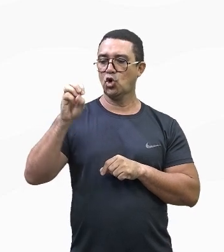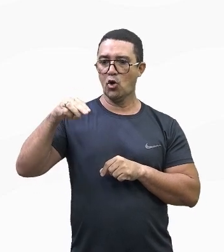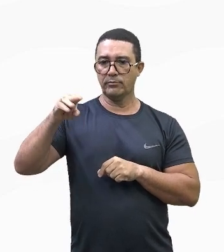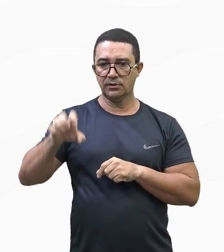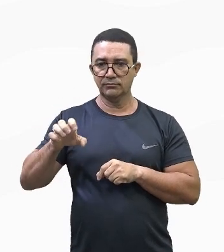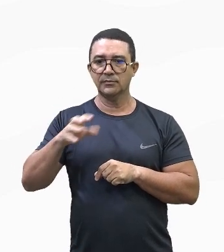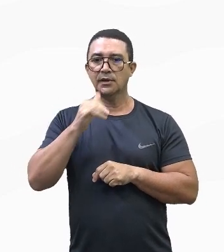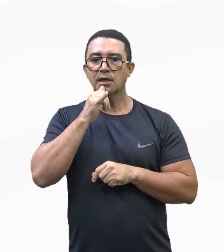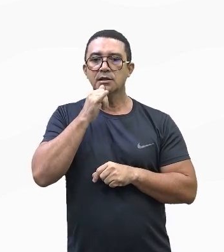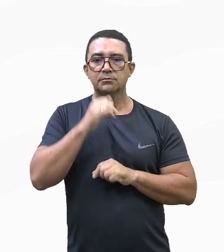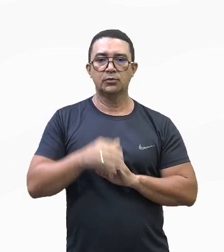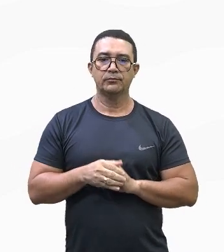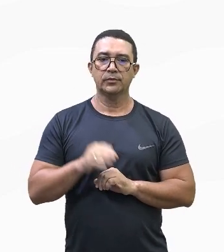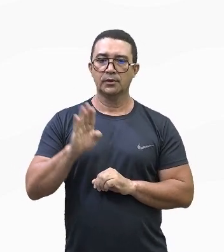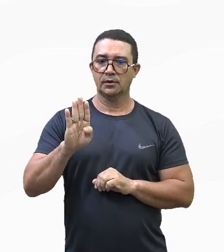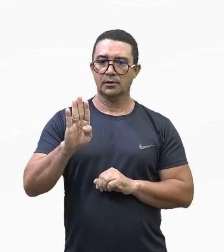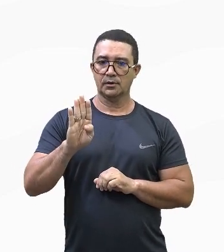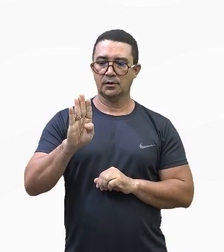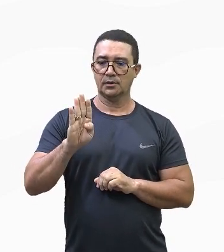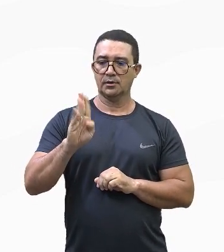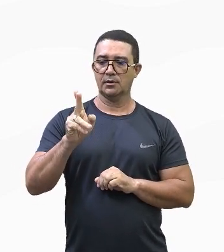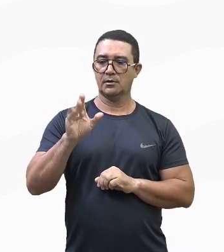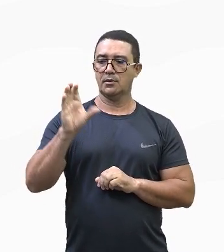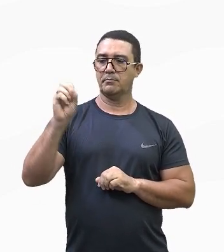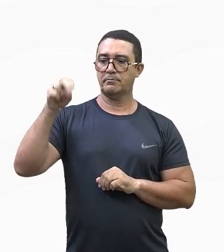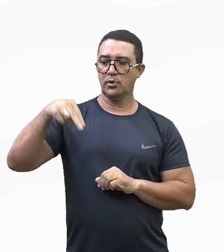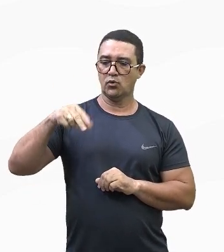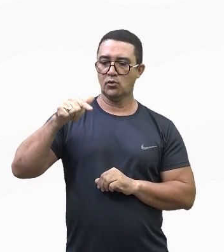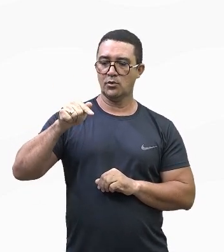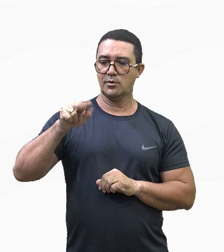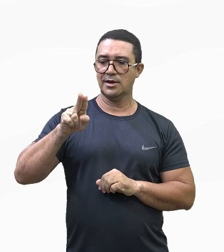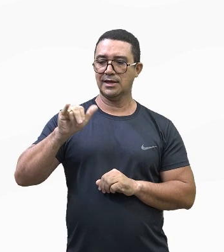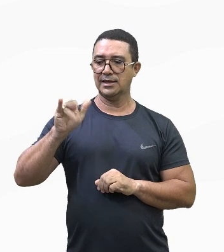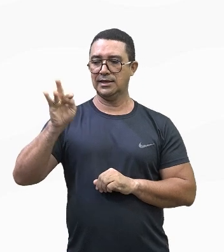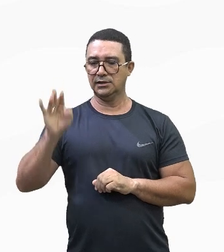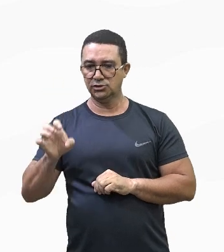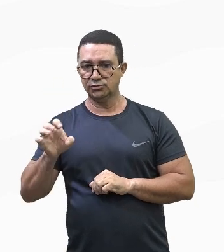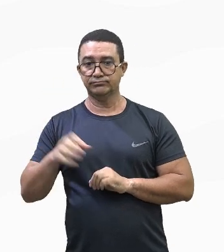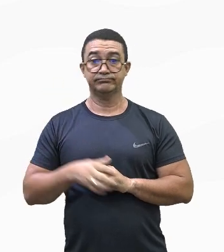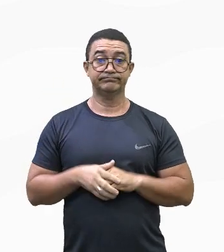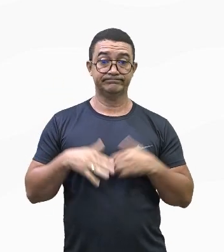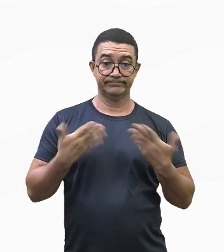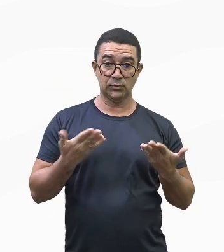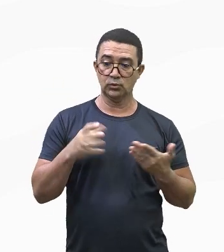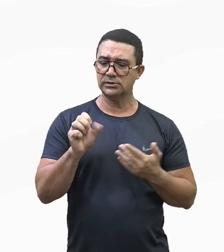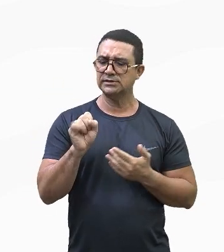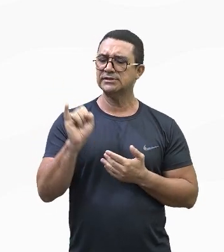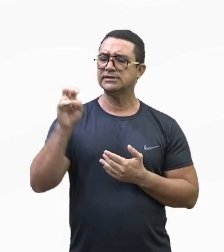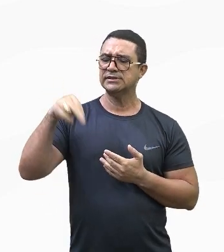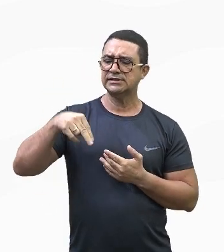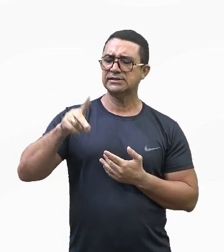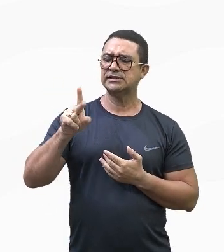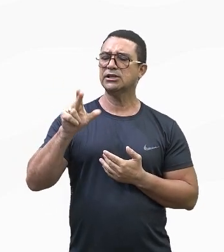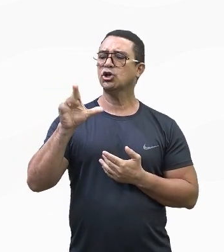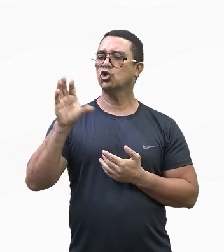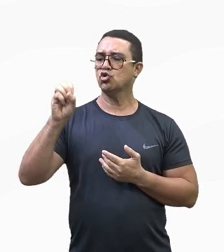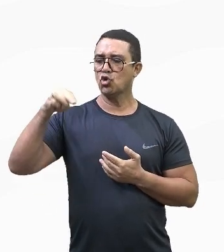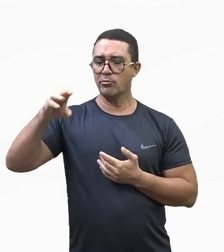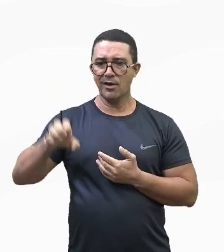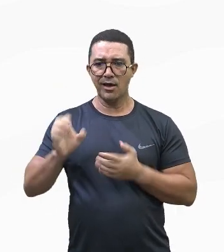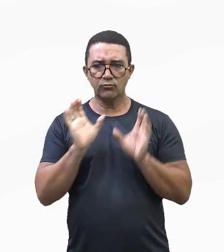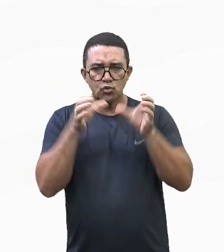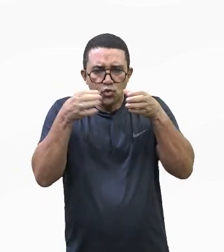a bronquite crônica e a efizema pulmonar. Então, quando fala síndrome, que é um conjunto de outras doenças que